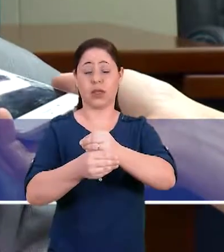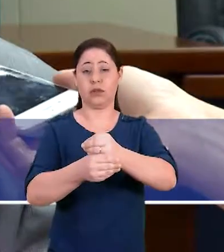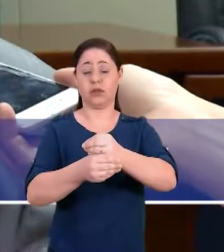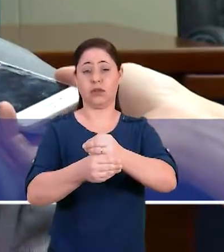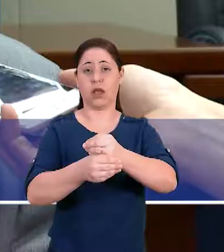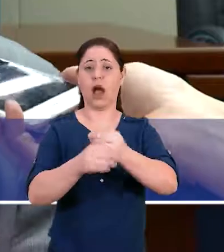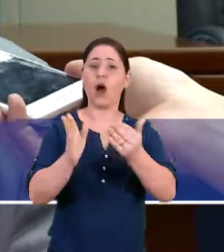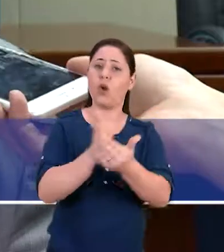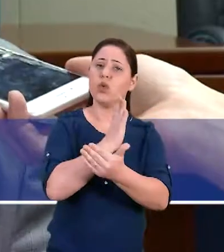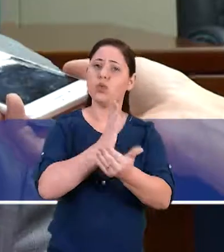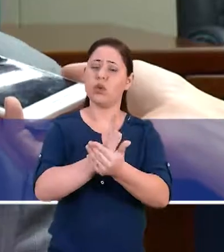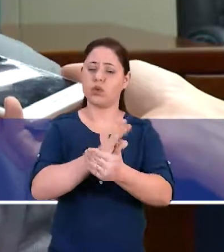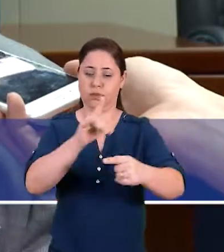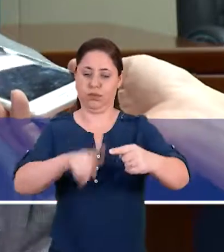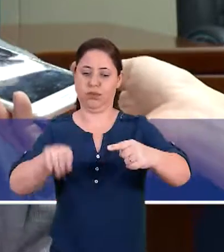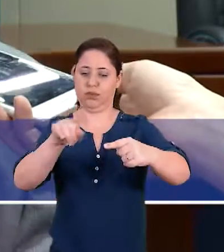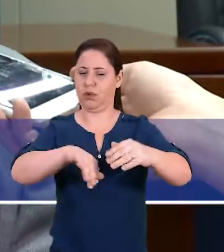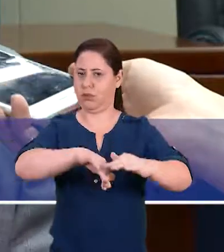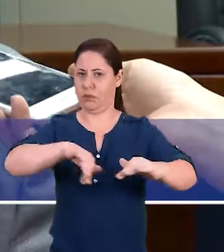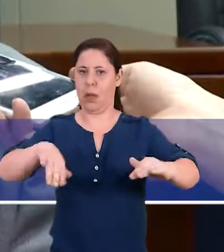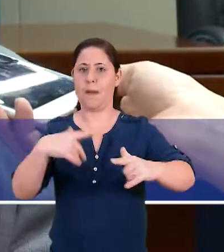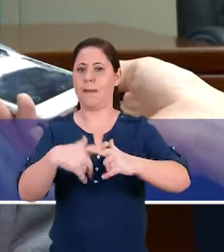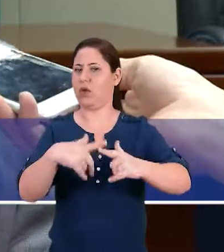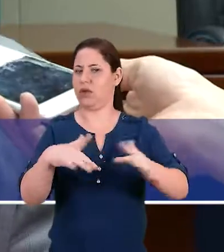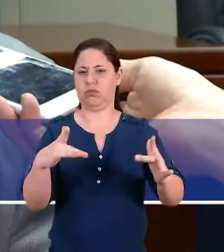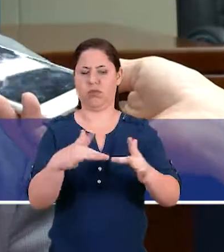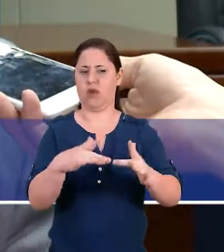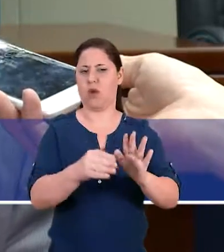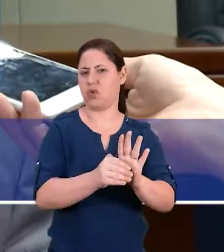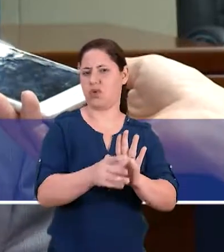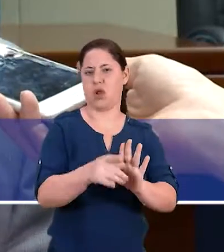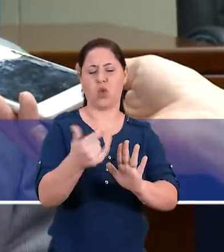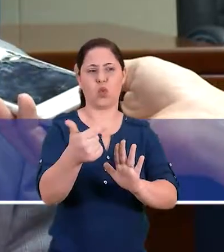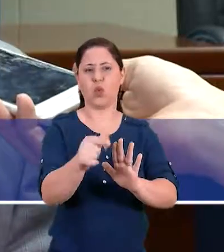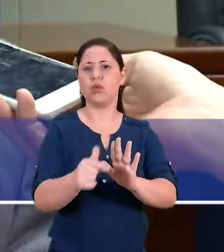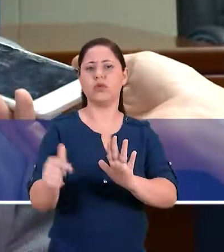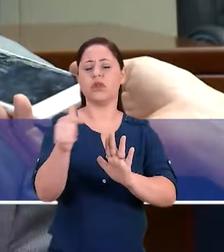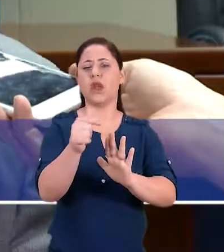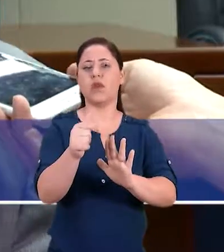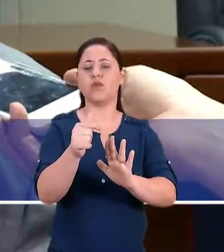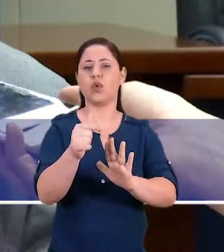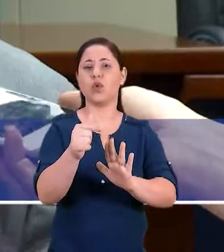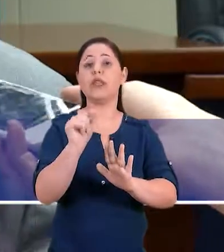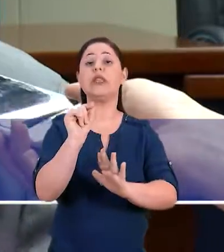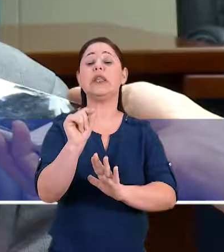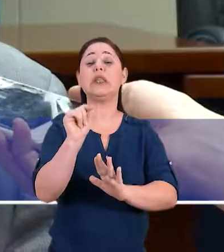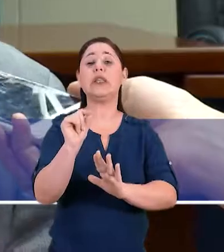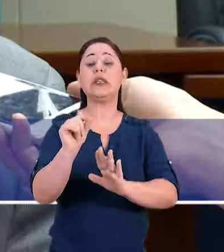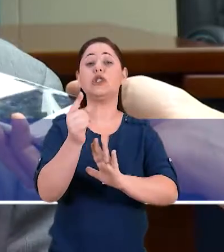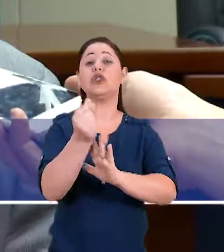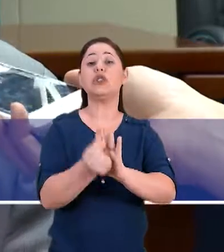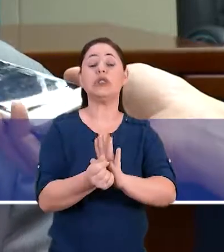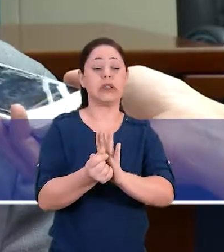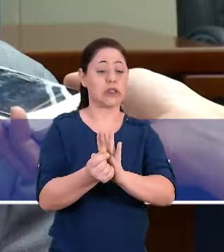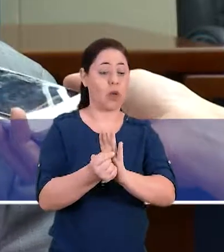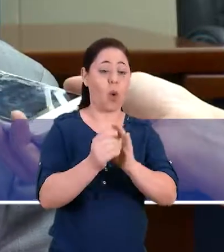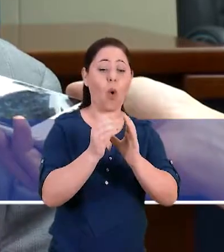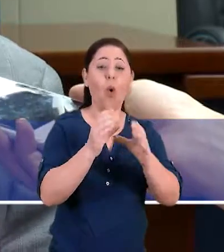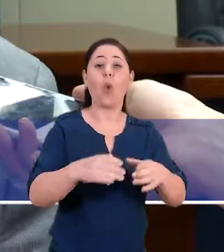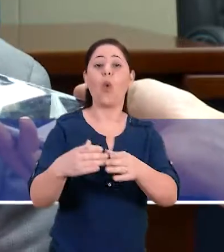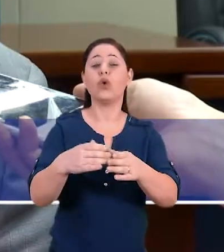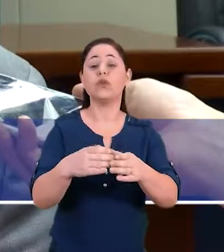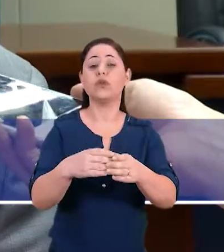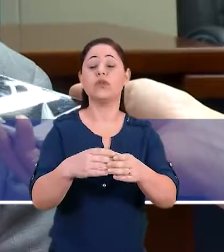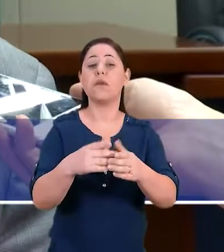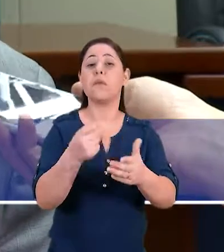63 emendas, algumas rejeitadas porque não houve a indicação das respectivas fontes de despesa,